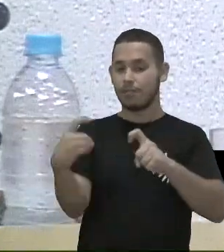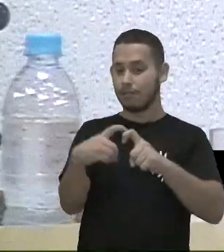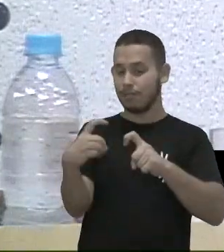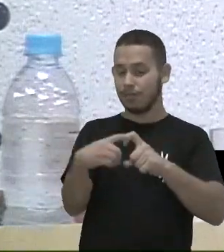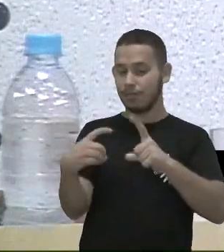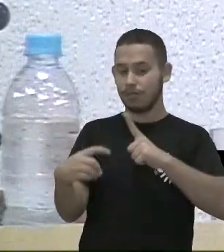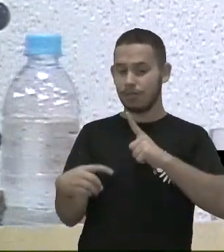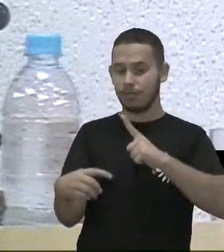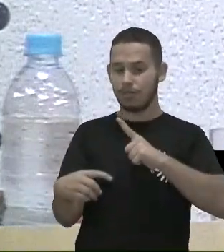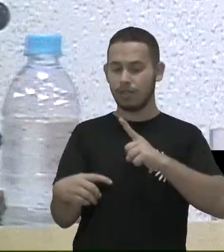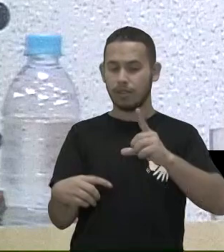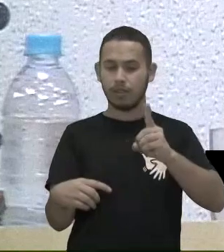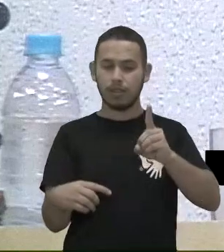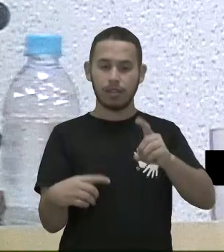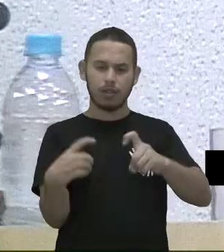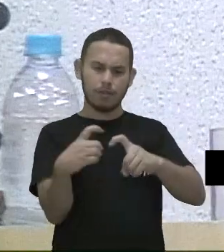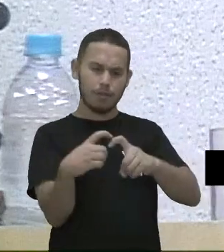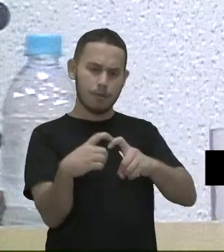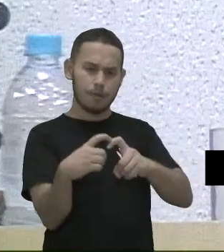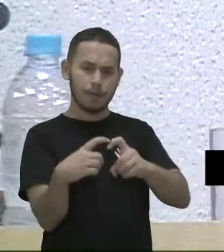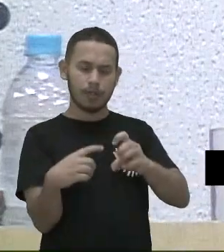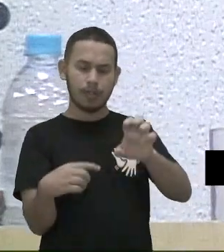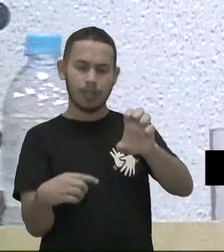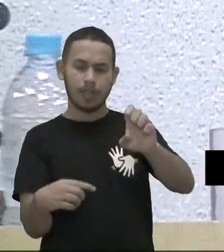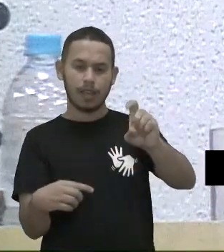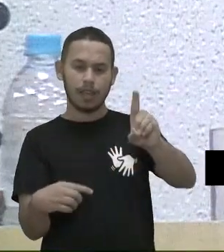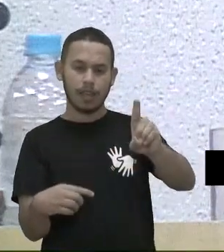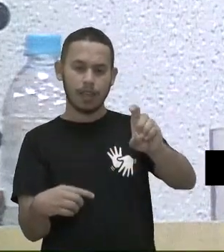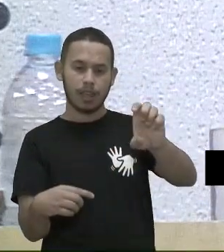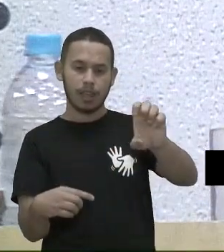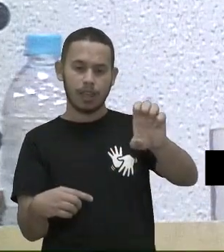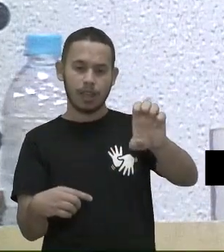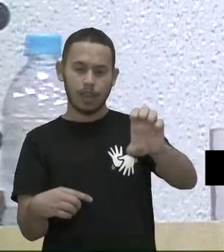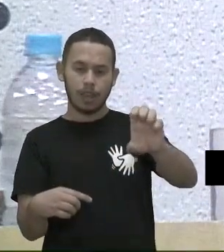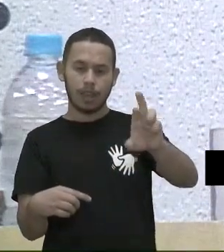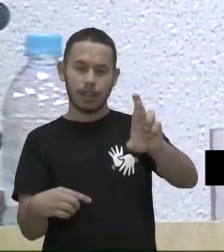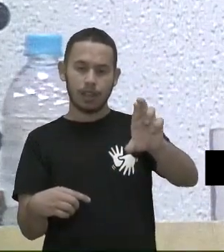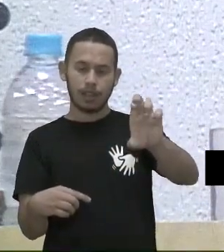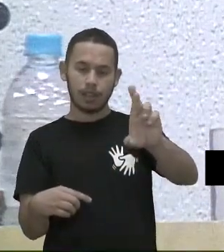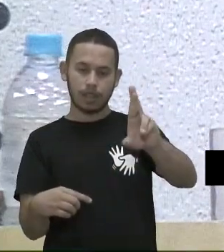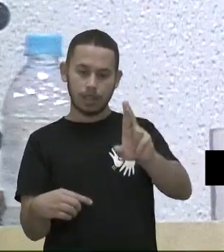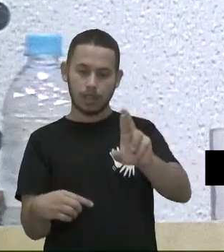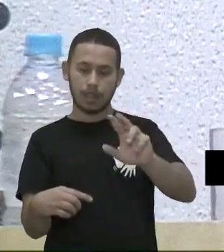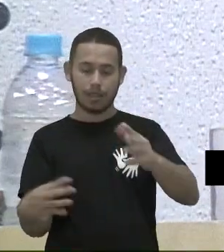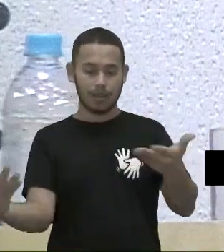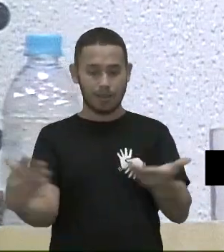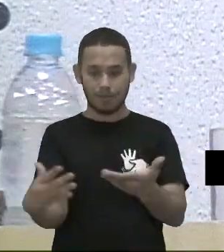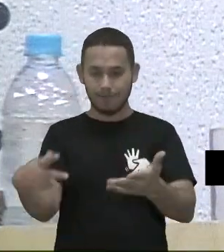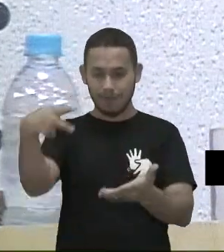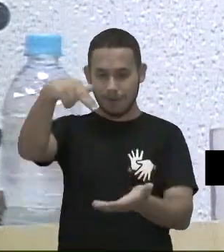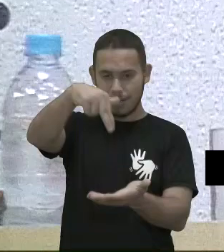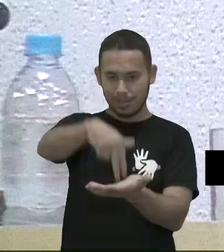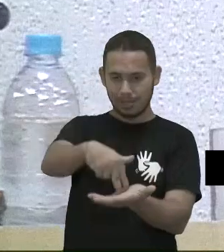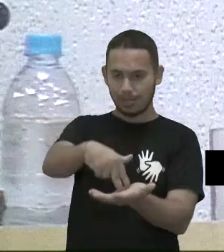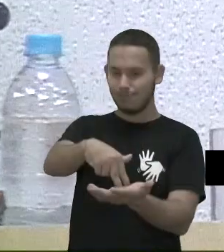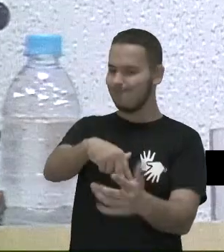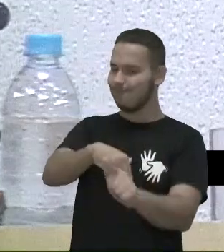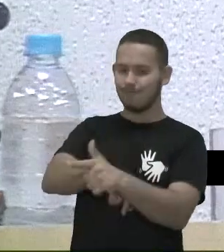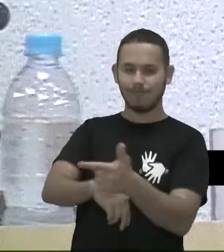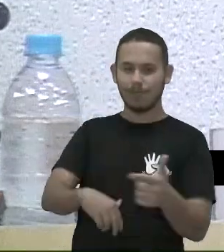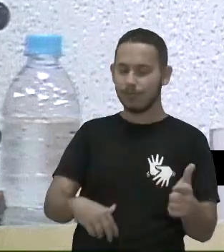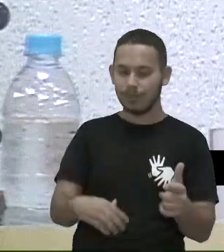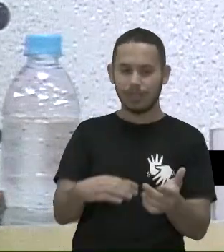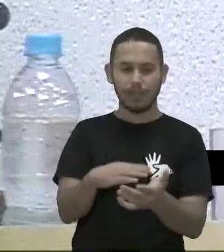o Dr. Éder Idec, também não compareceu nessa oitiva e não manifestou interesse